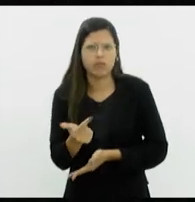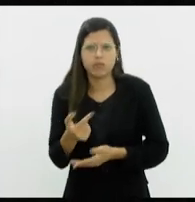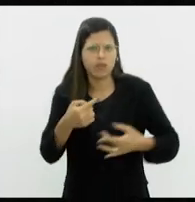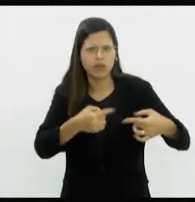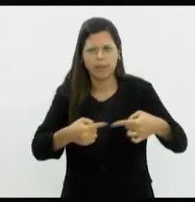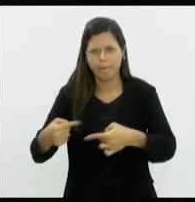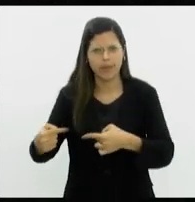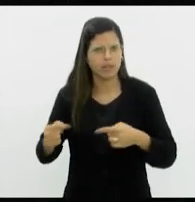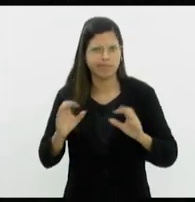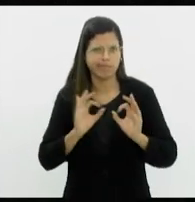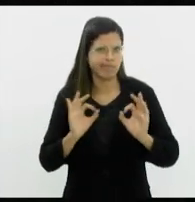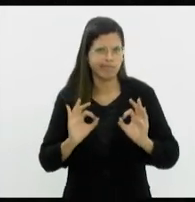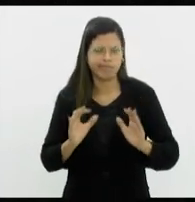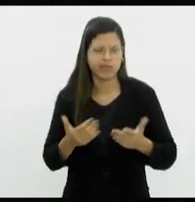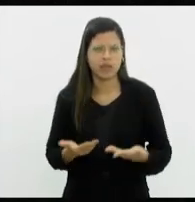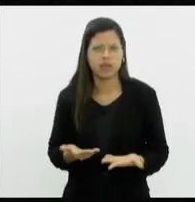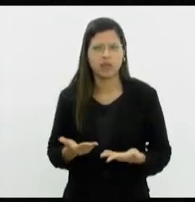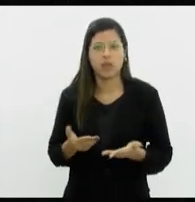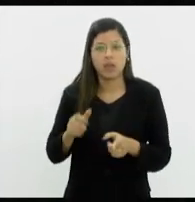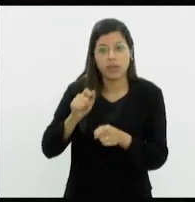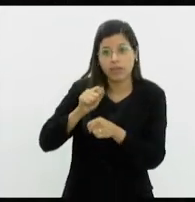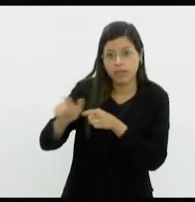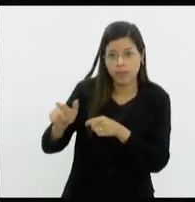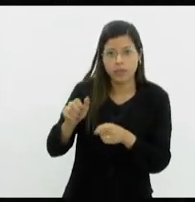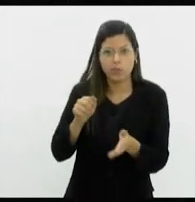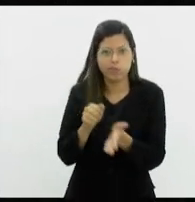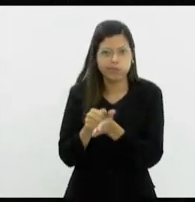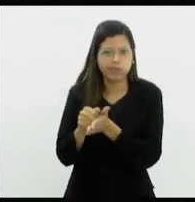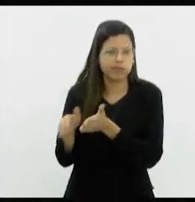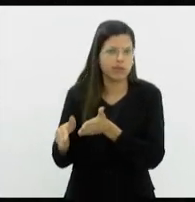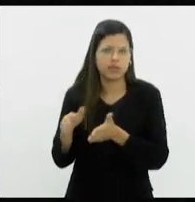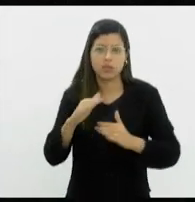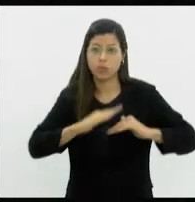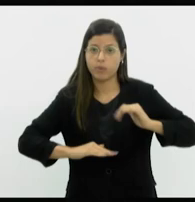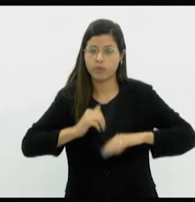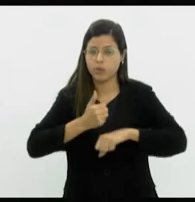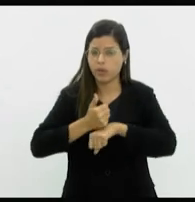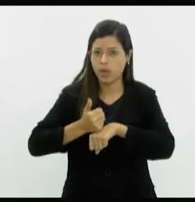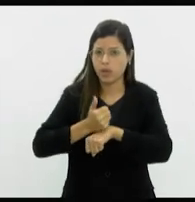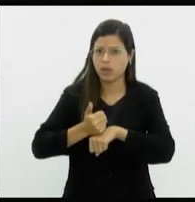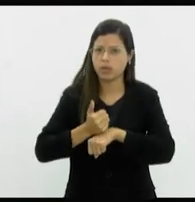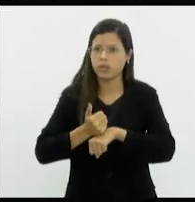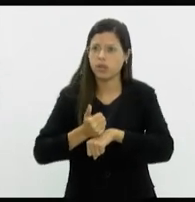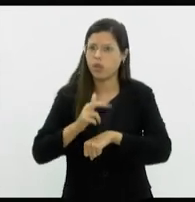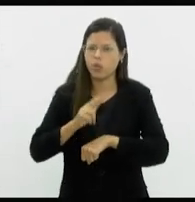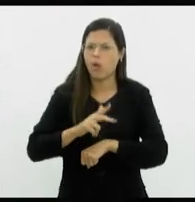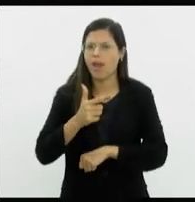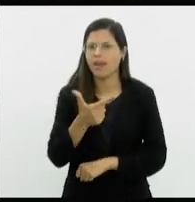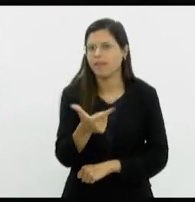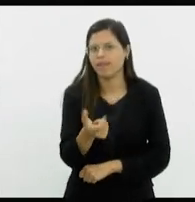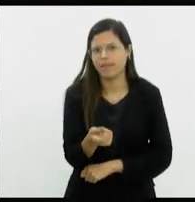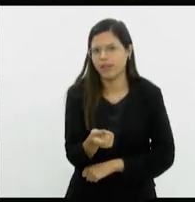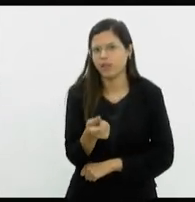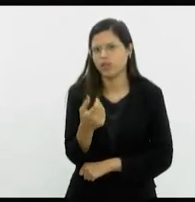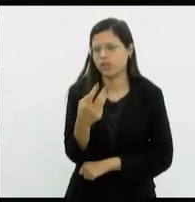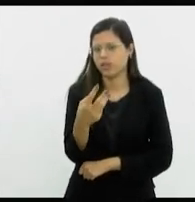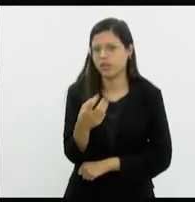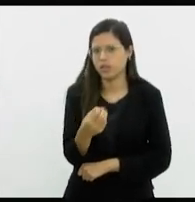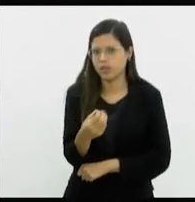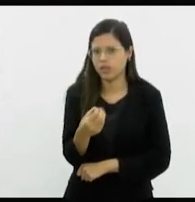debate a demissão desses profissionais. E não são profissionais que estão ali há 20,